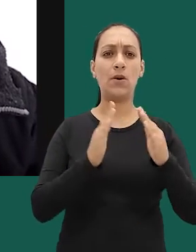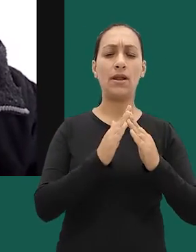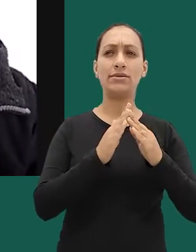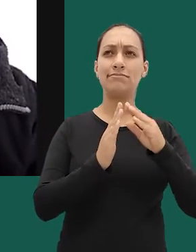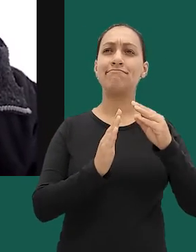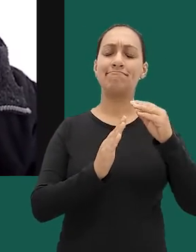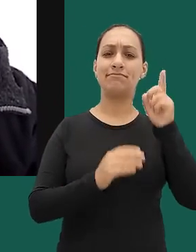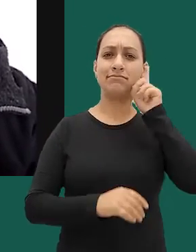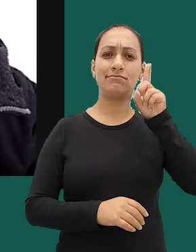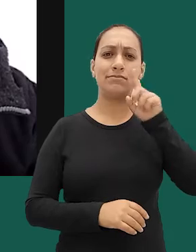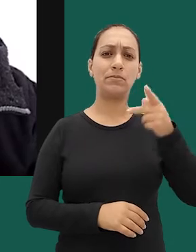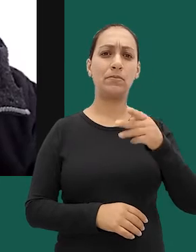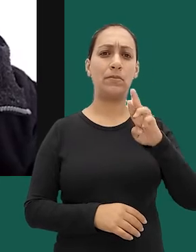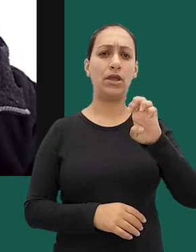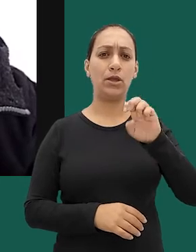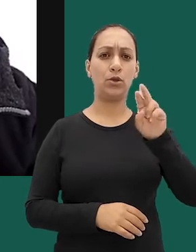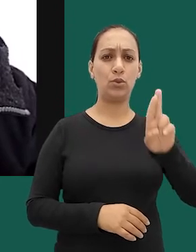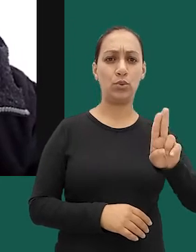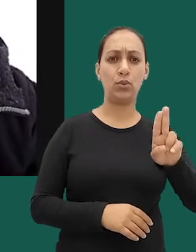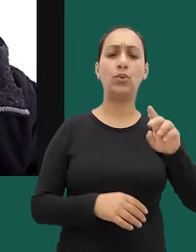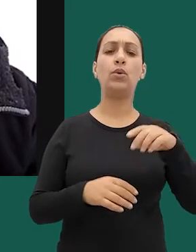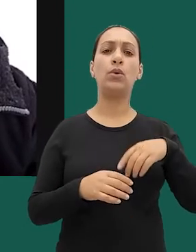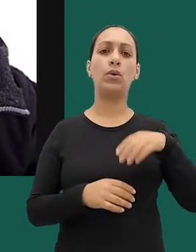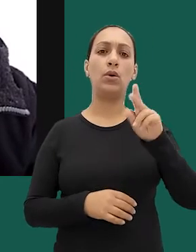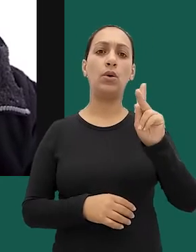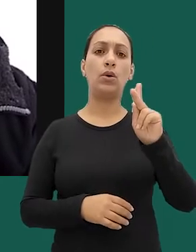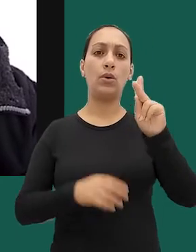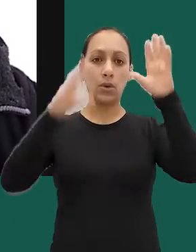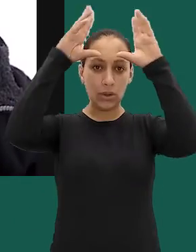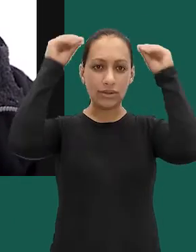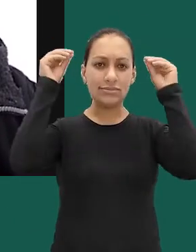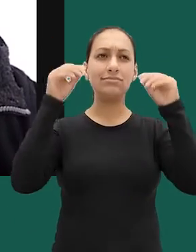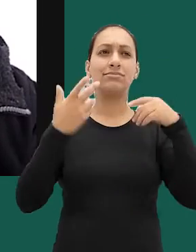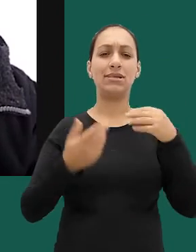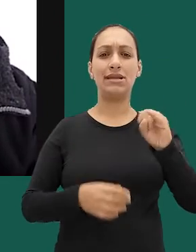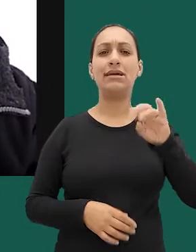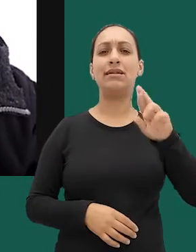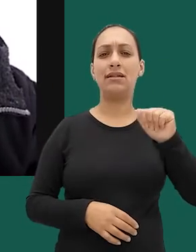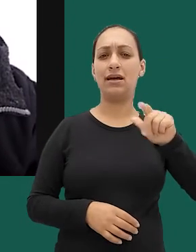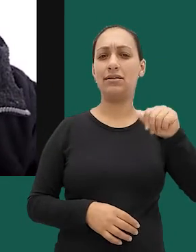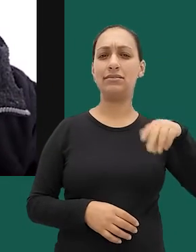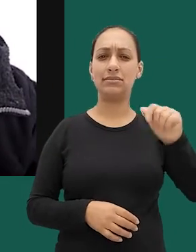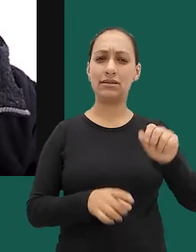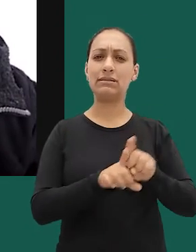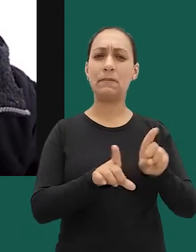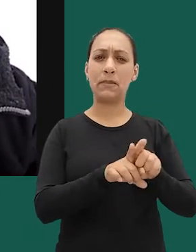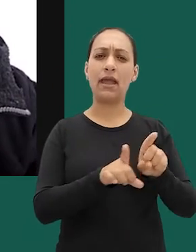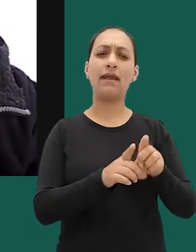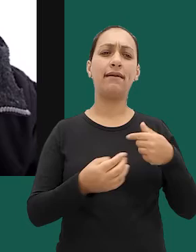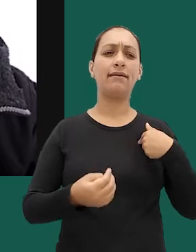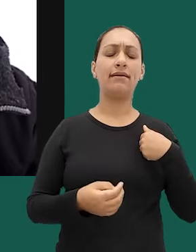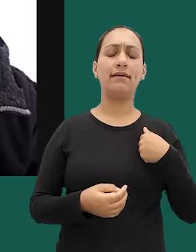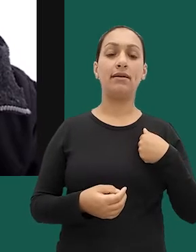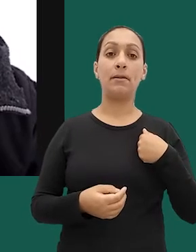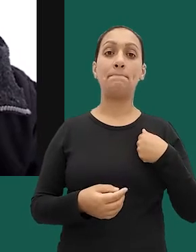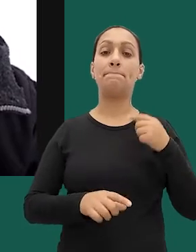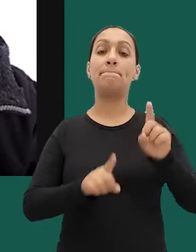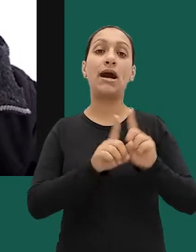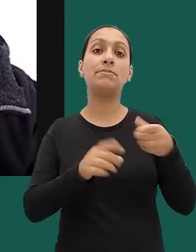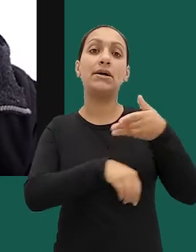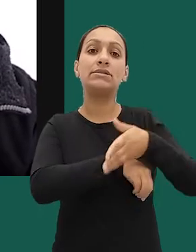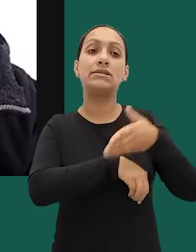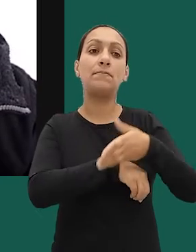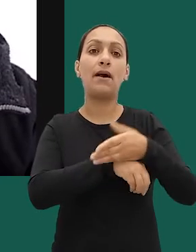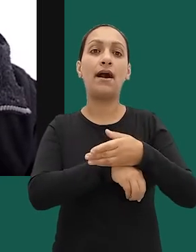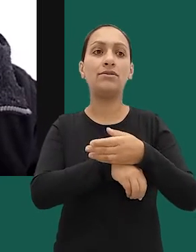aqui na Holanda, mas também, obviamente, muito do que os especialistas falam em relação a participar de um processo seletivo fora,